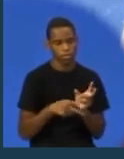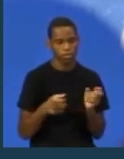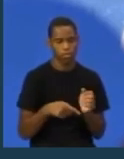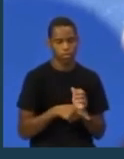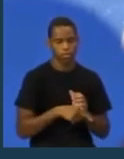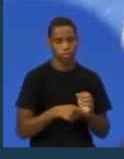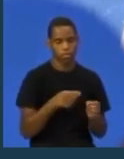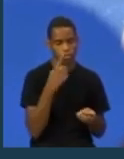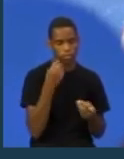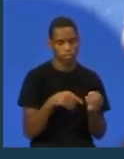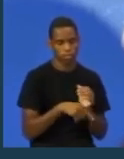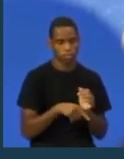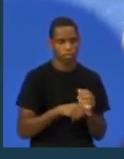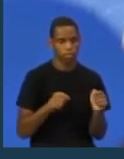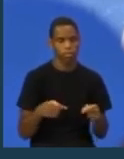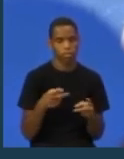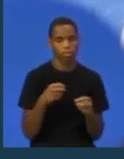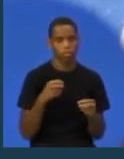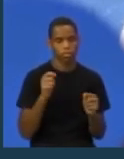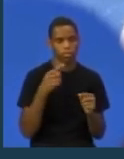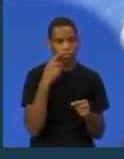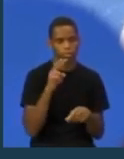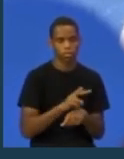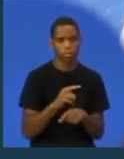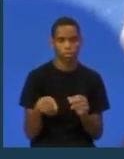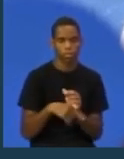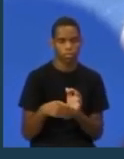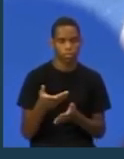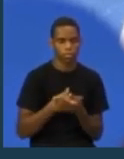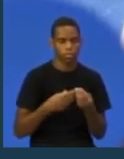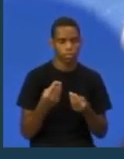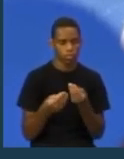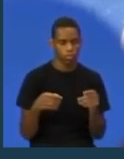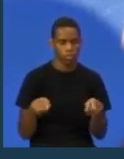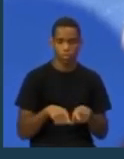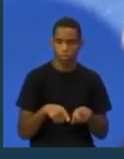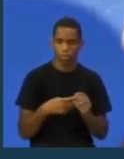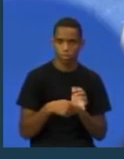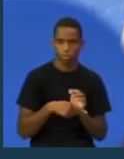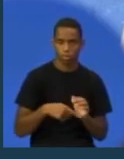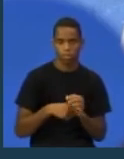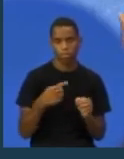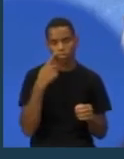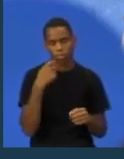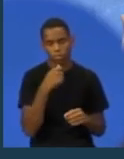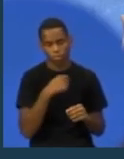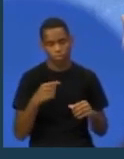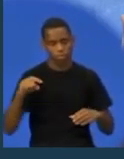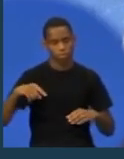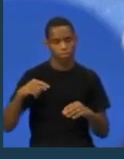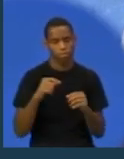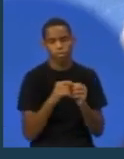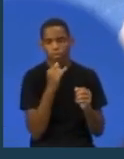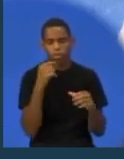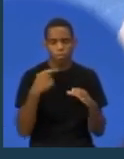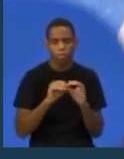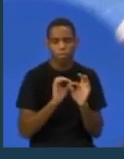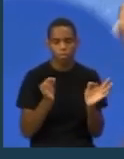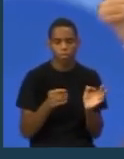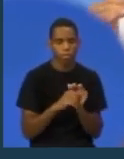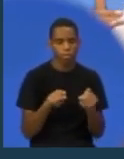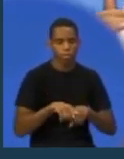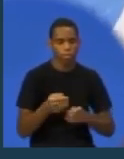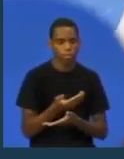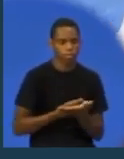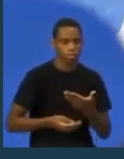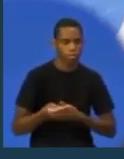muito grande, você pode ocultar uma interação que ela não existia. Você deu um zoom pequeno. E aí a